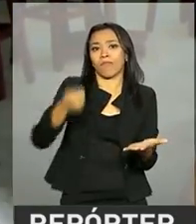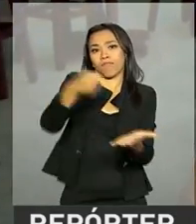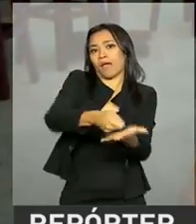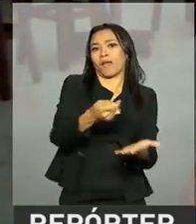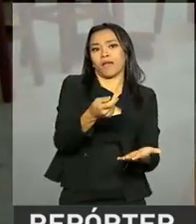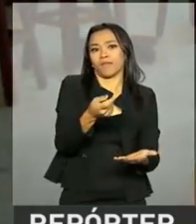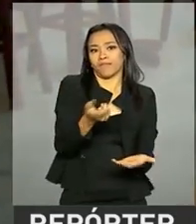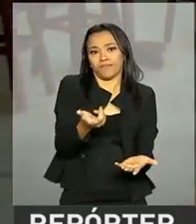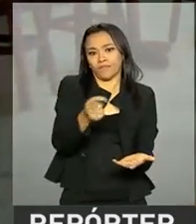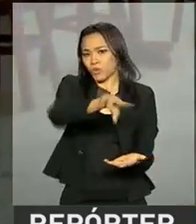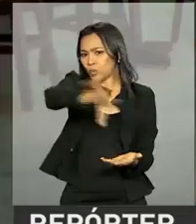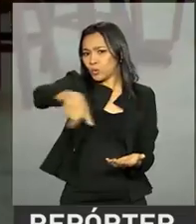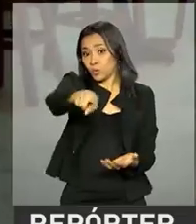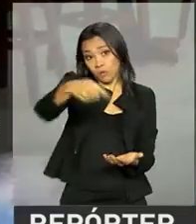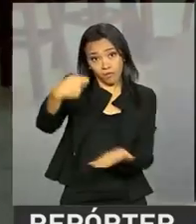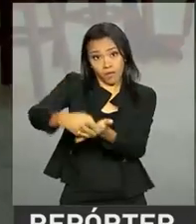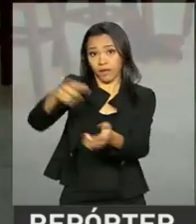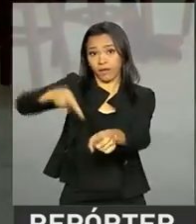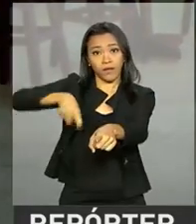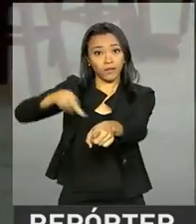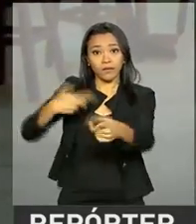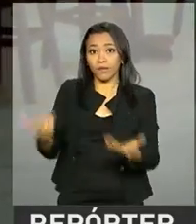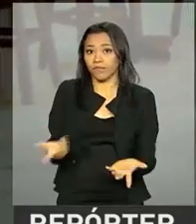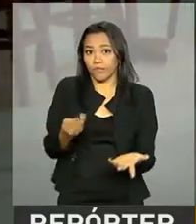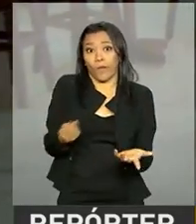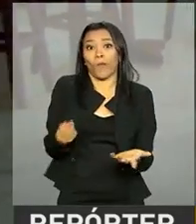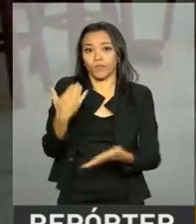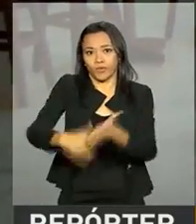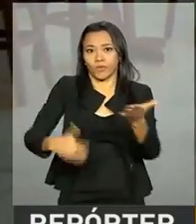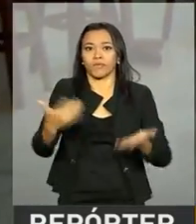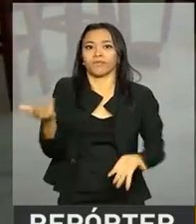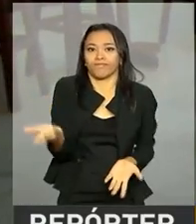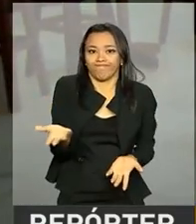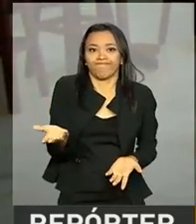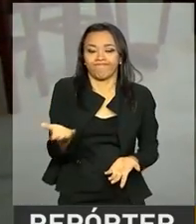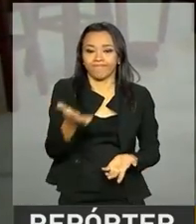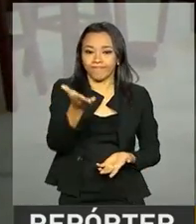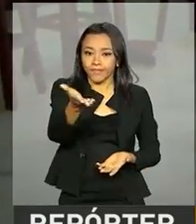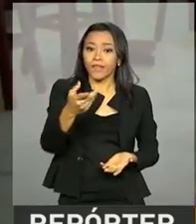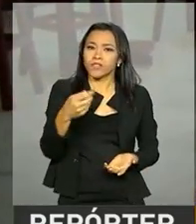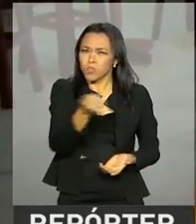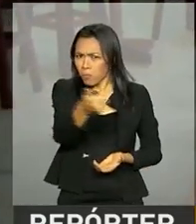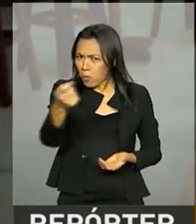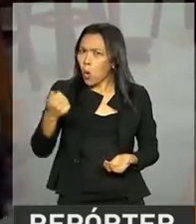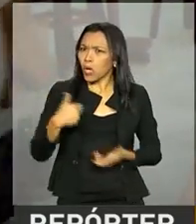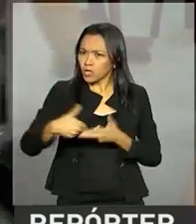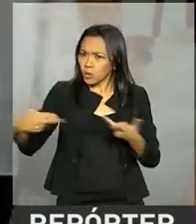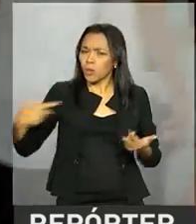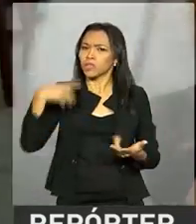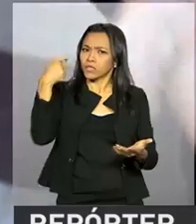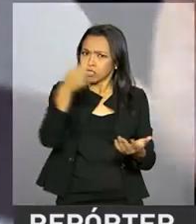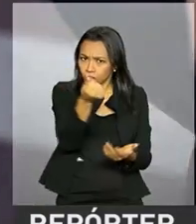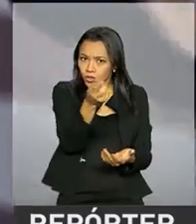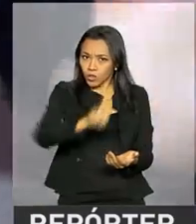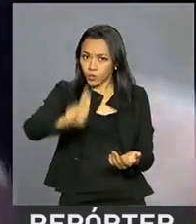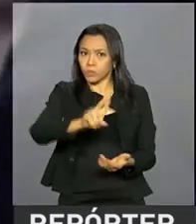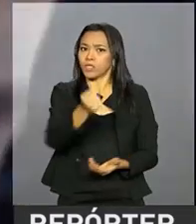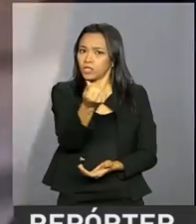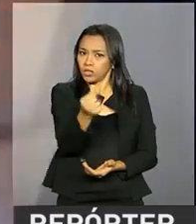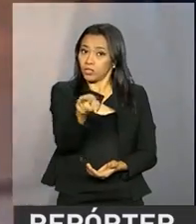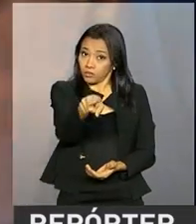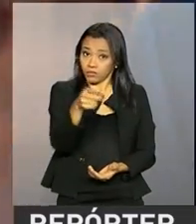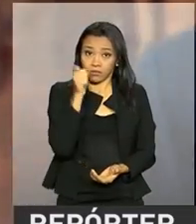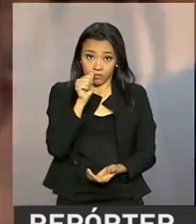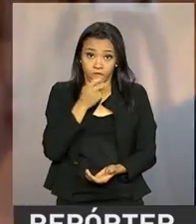paga Praticamente tudo com cartão de crédito mas em cartão são mesmo poucas coisas à vista em dinheiro este